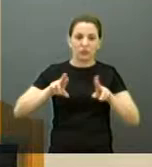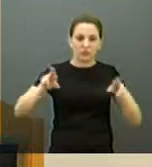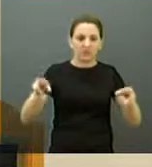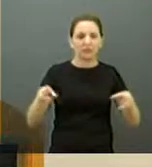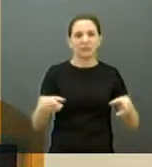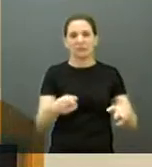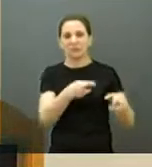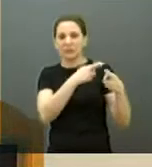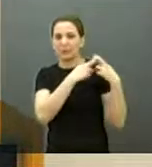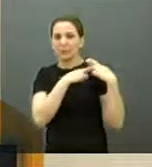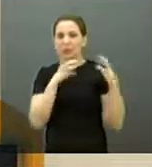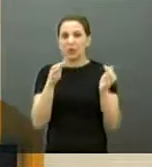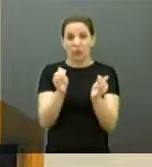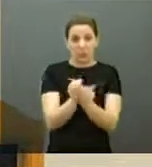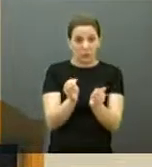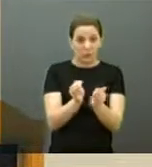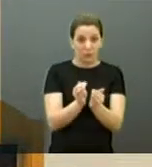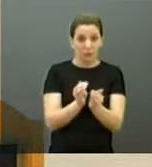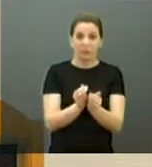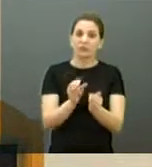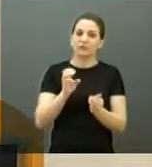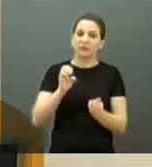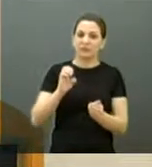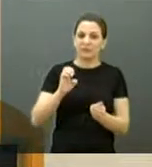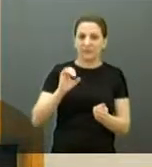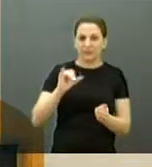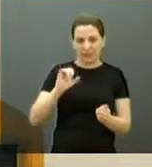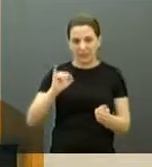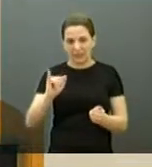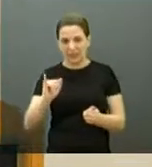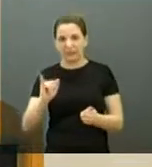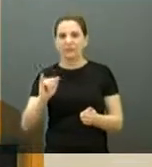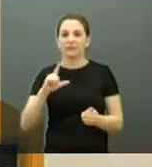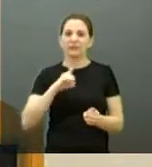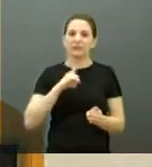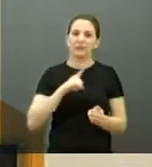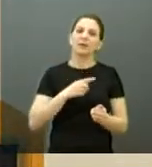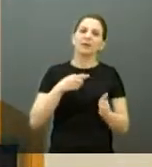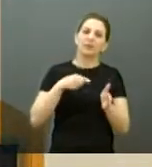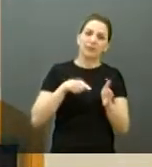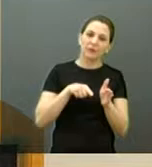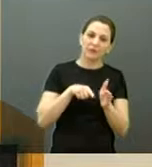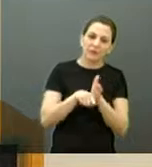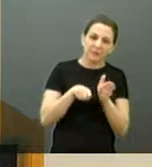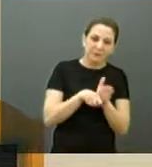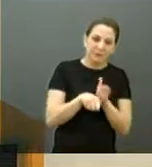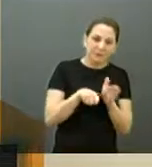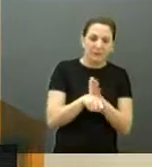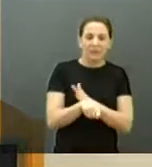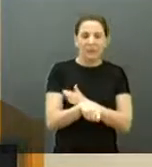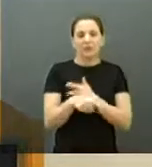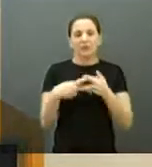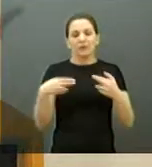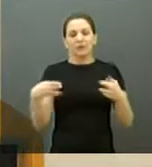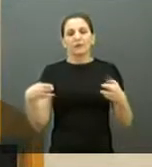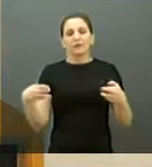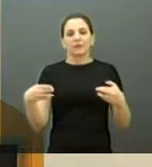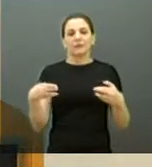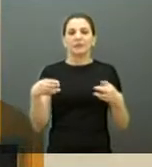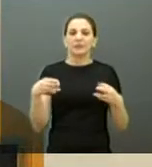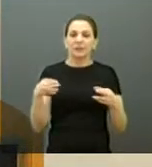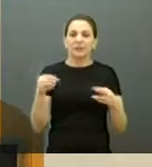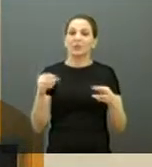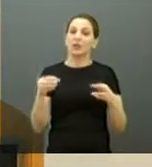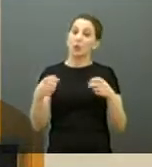que a comissão, que a SEI tem, no que se refere de apurar não só o esquema, o suposto esquema